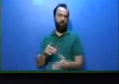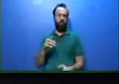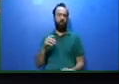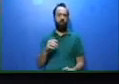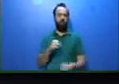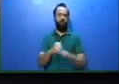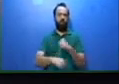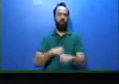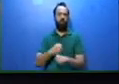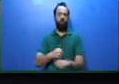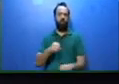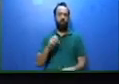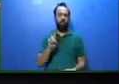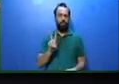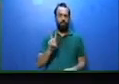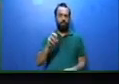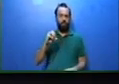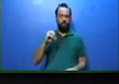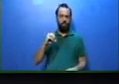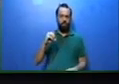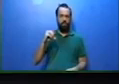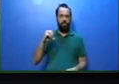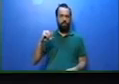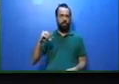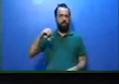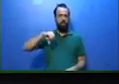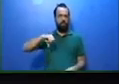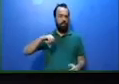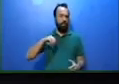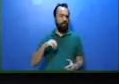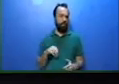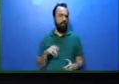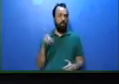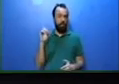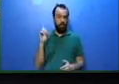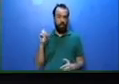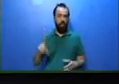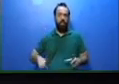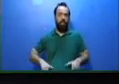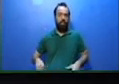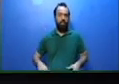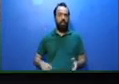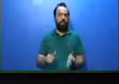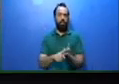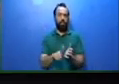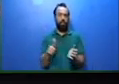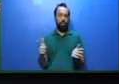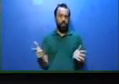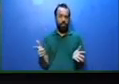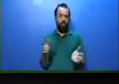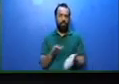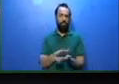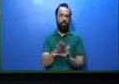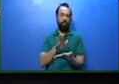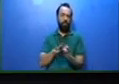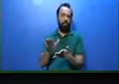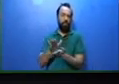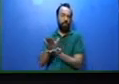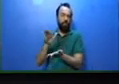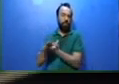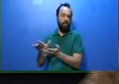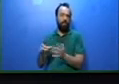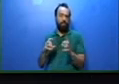São Paulo para o caderno Folhinha, onde ele publica as tiras em que a personagem é Eric,